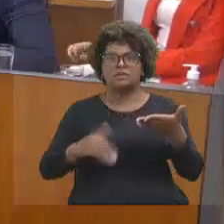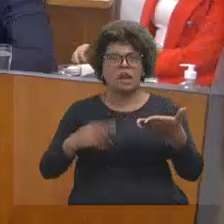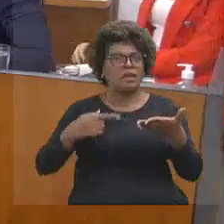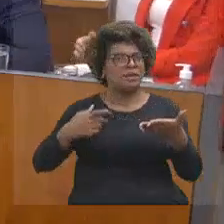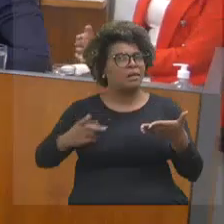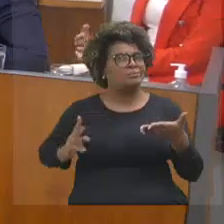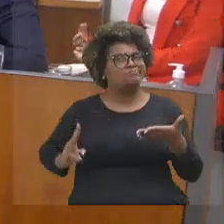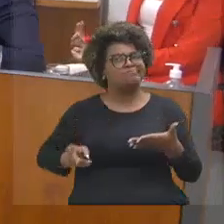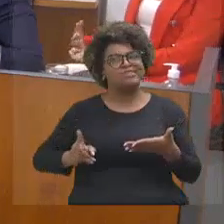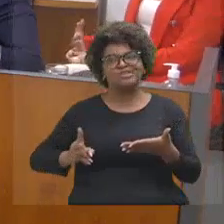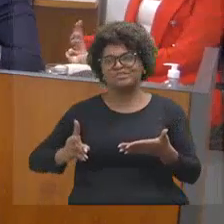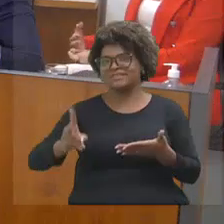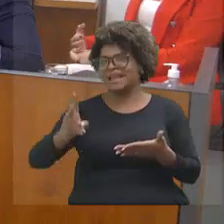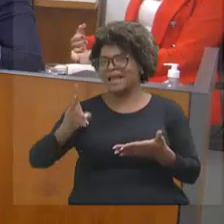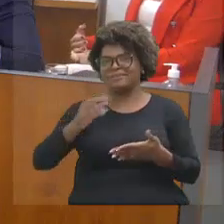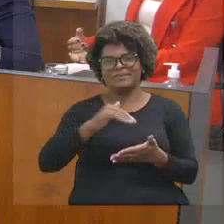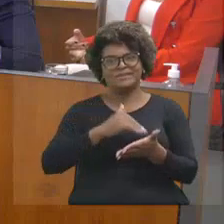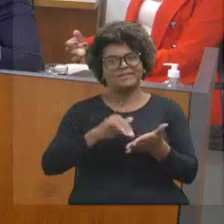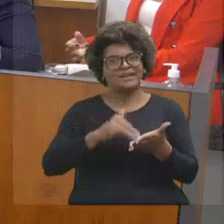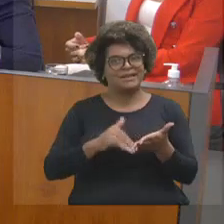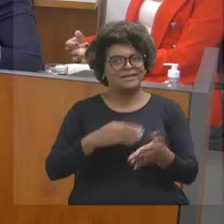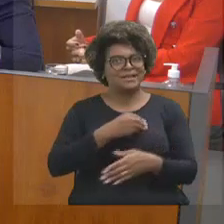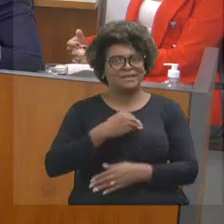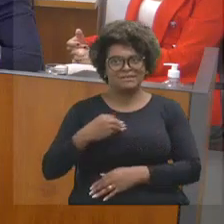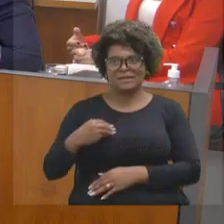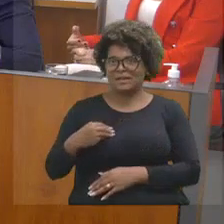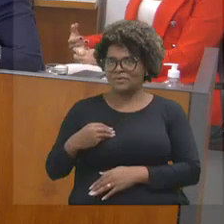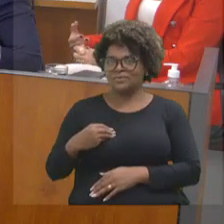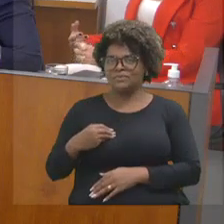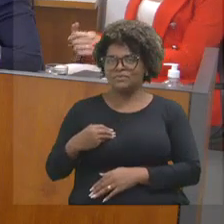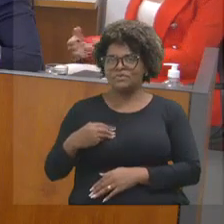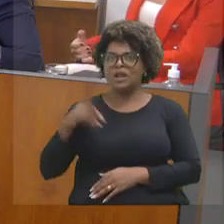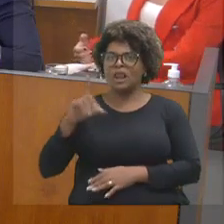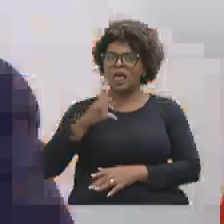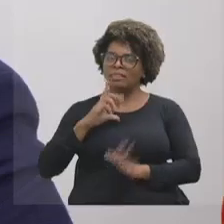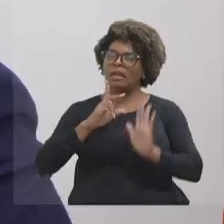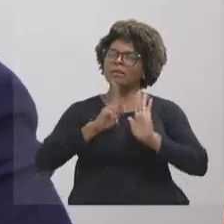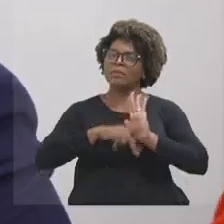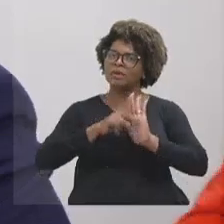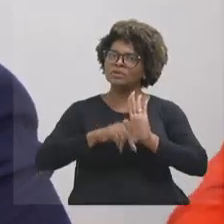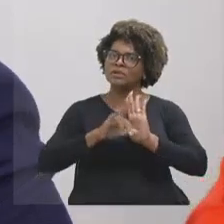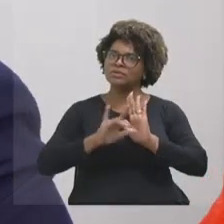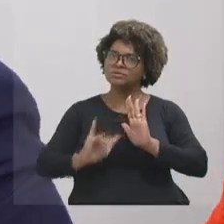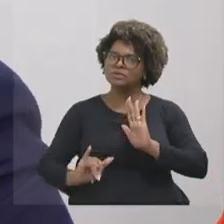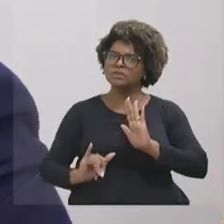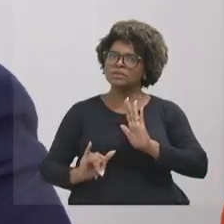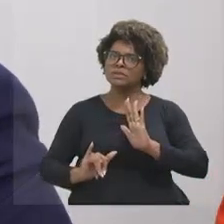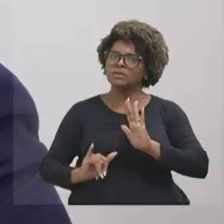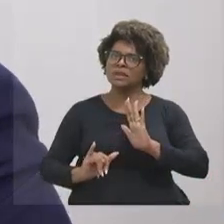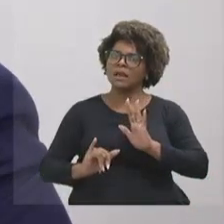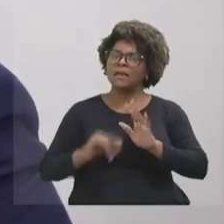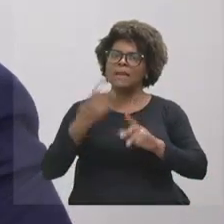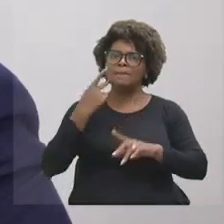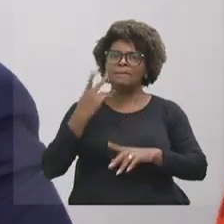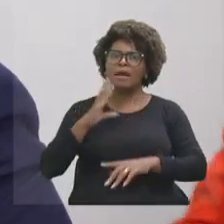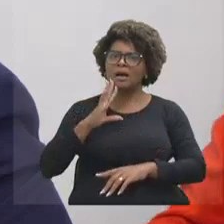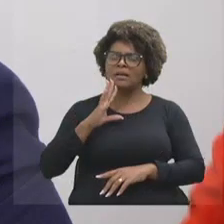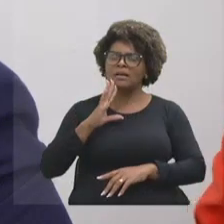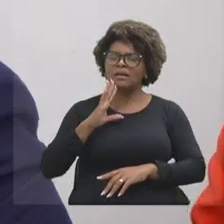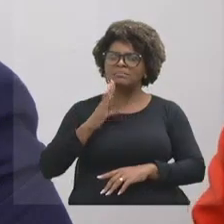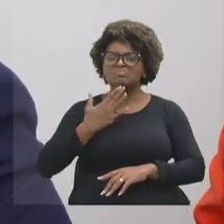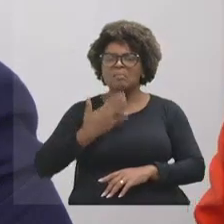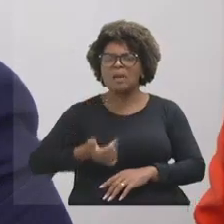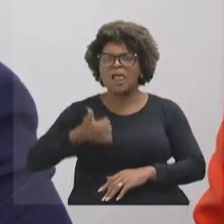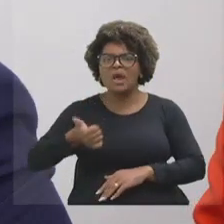eterno secretário de saúde o alivia os nossos projetos de lei que é para chegar lá na ponta da desburocratização das coisas